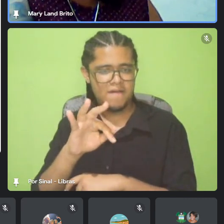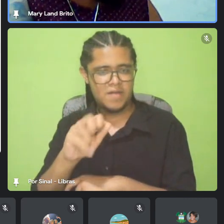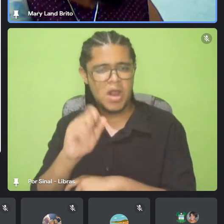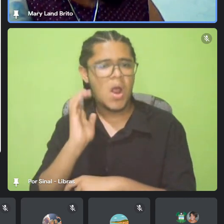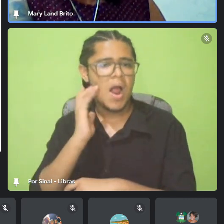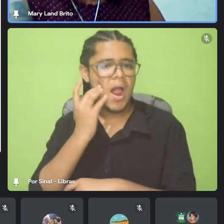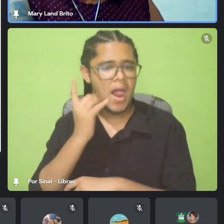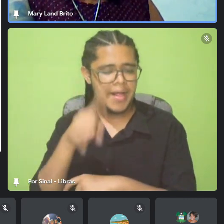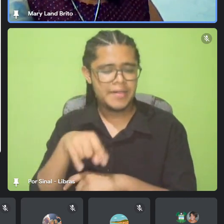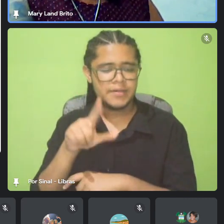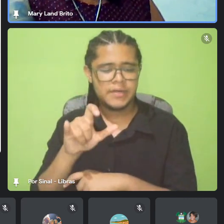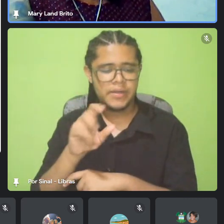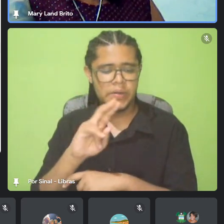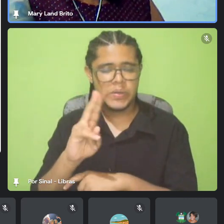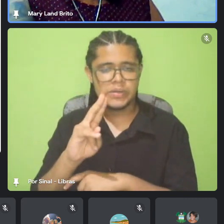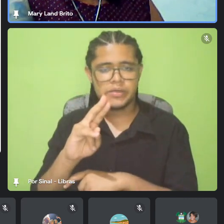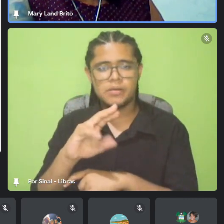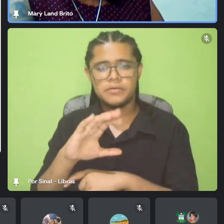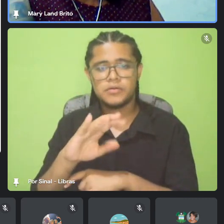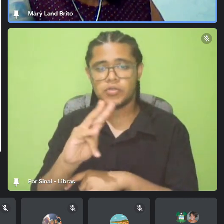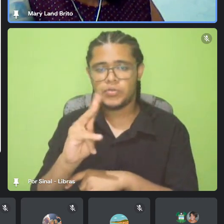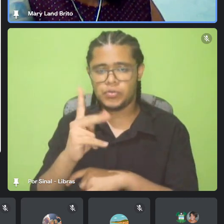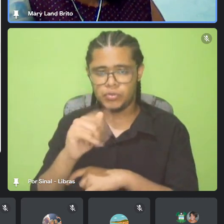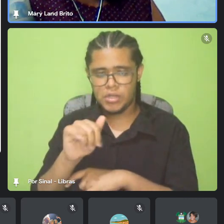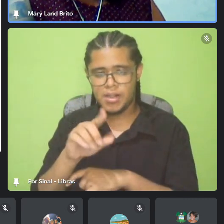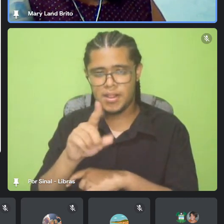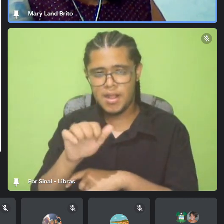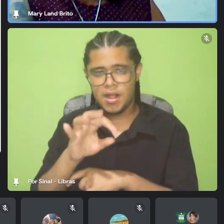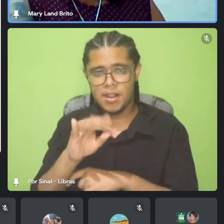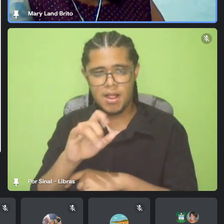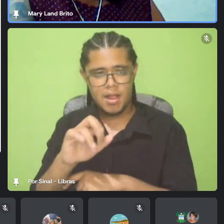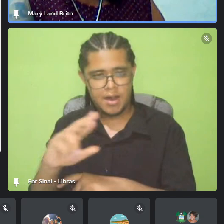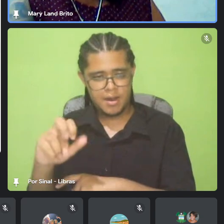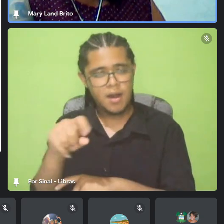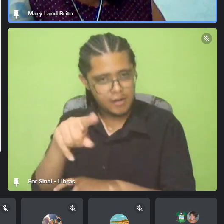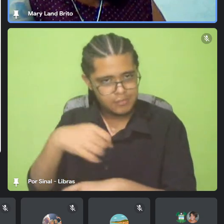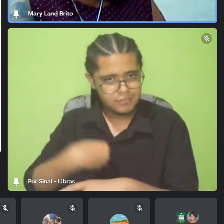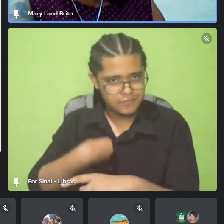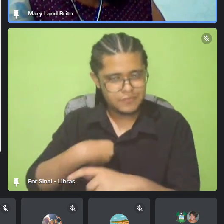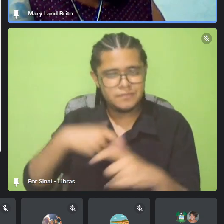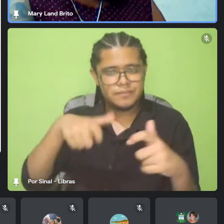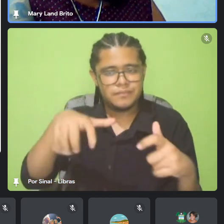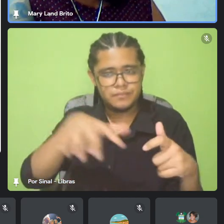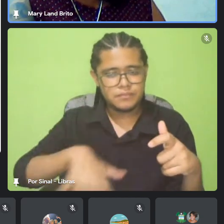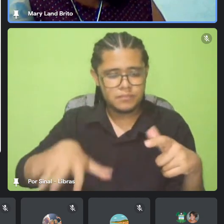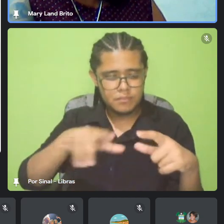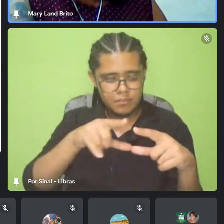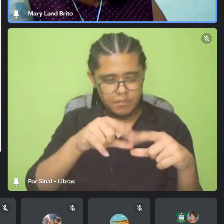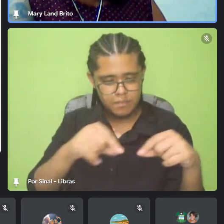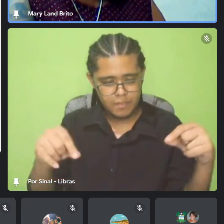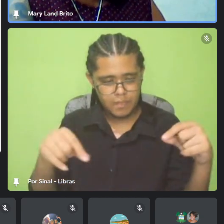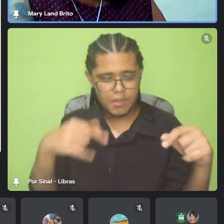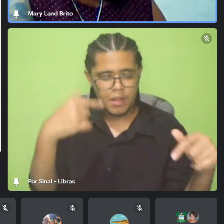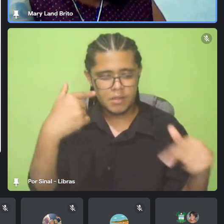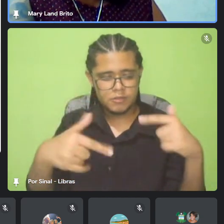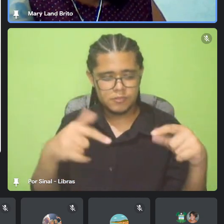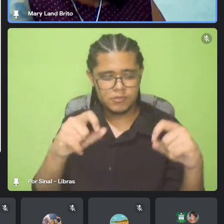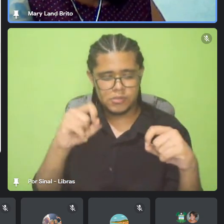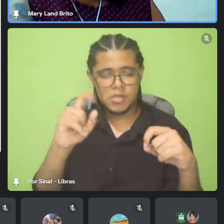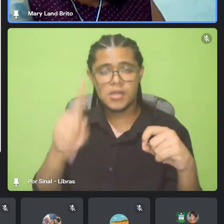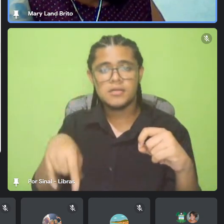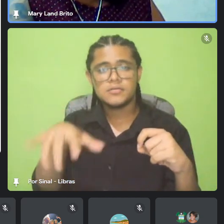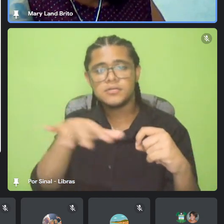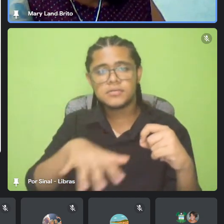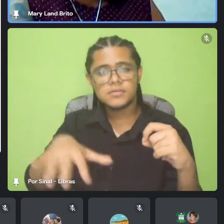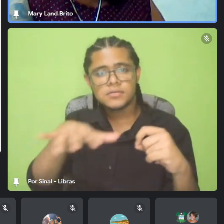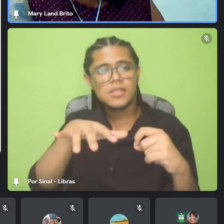Terra, ela é daí da região de Brasília, e ela é incrível, ela trabalha com a medicina popular, ela faz, ela